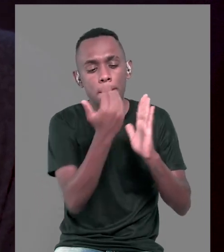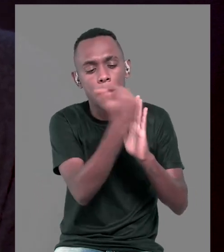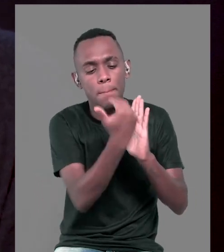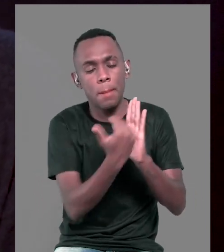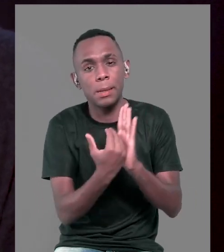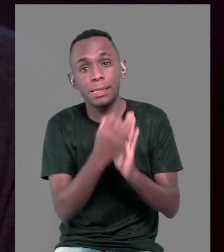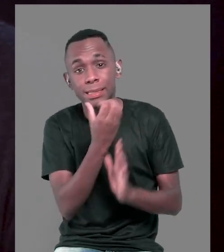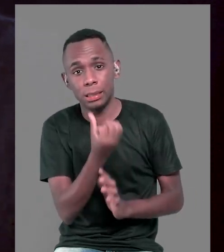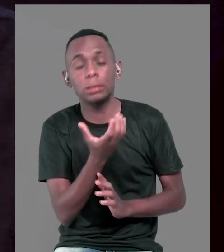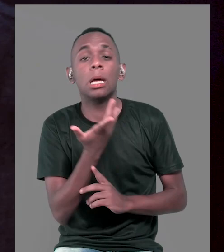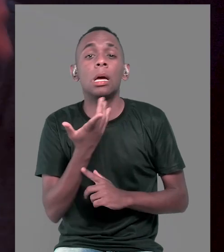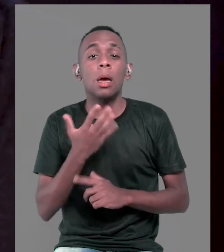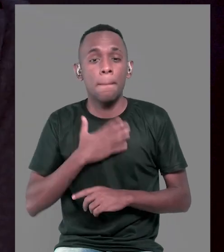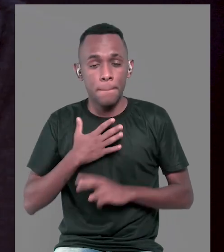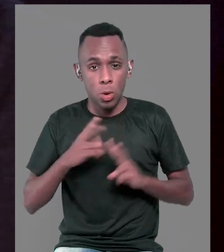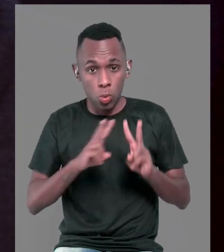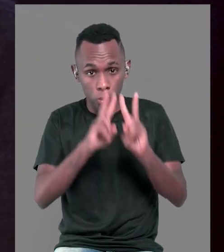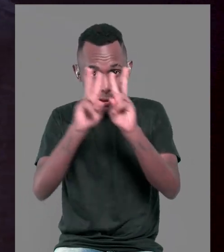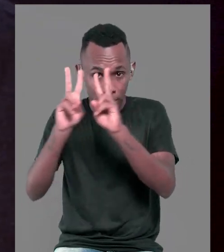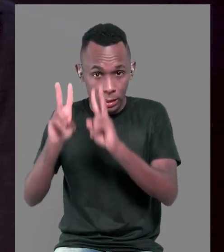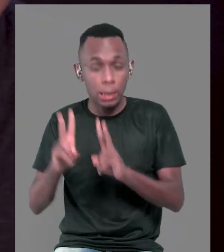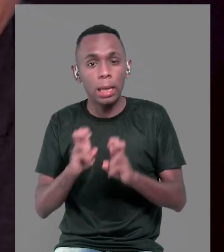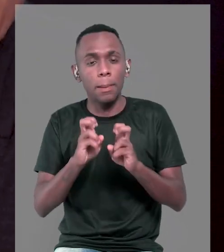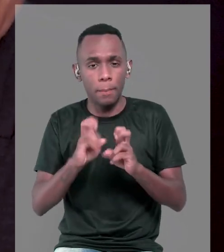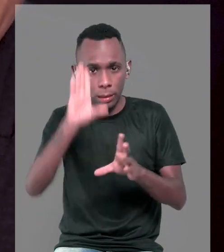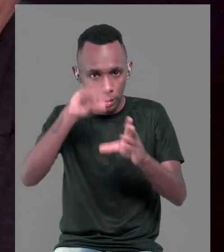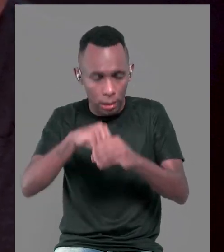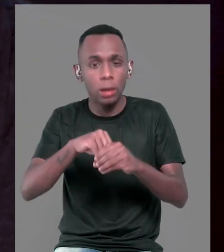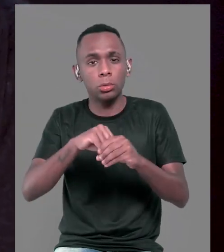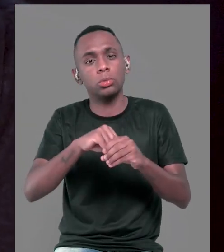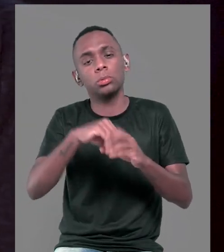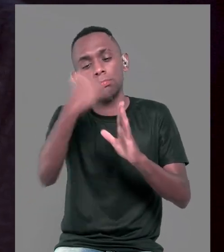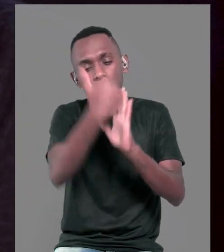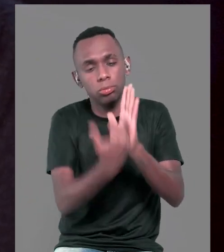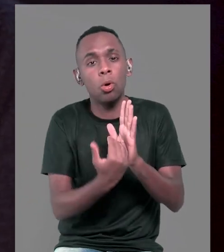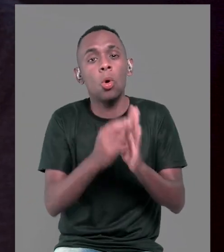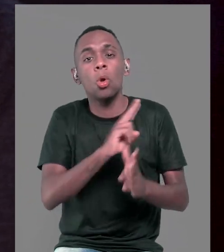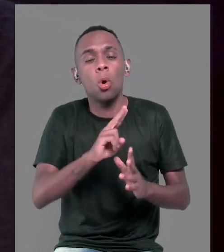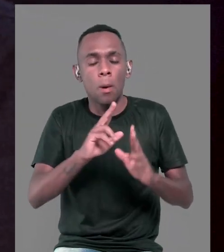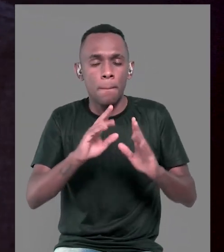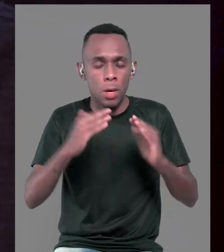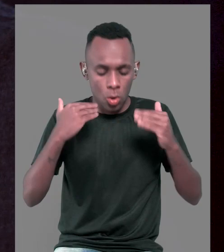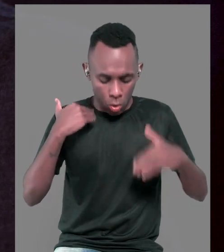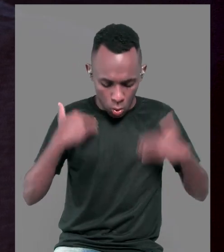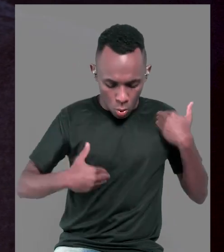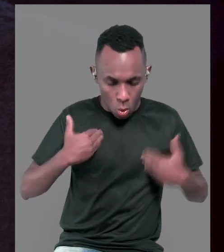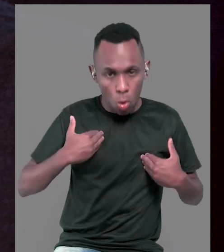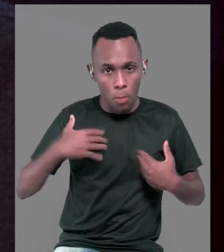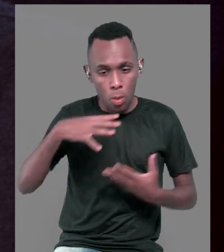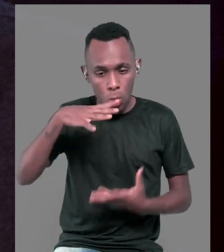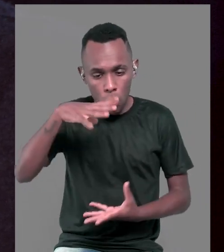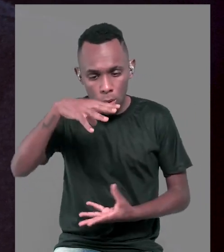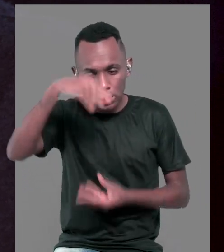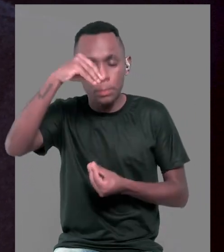O meu tema, dentro deste ciclo, cujo nome é Corpo, Espírito, Mundo,